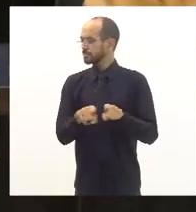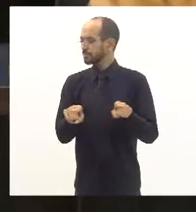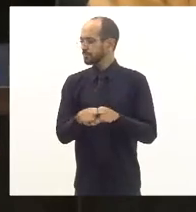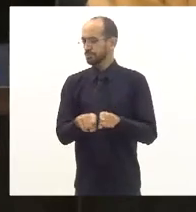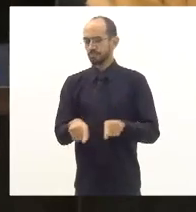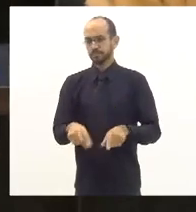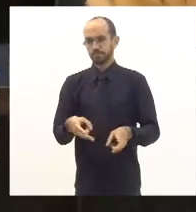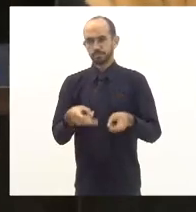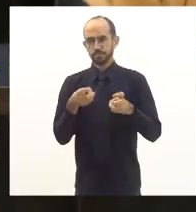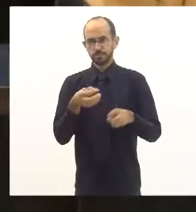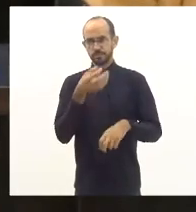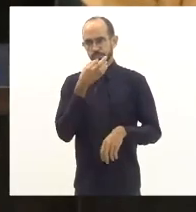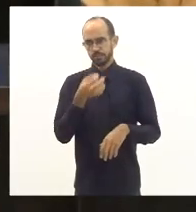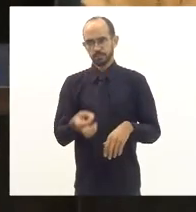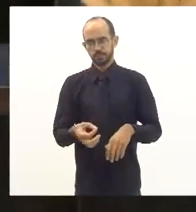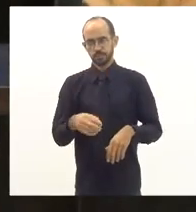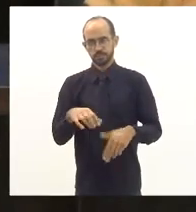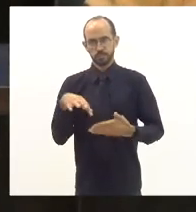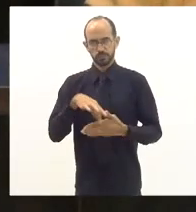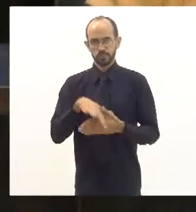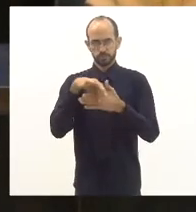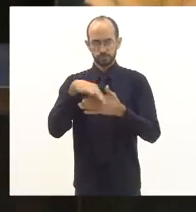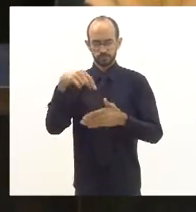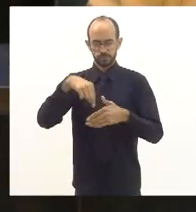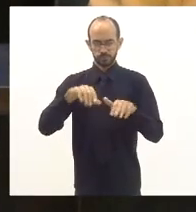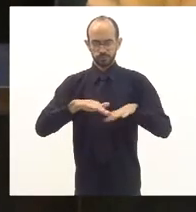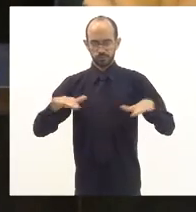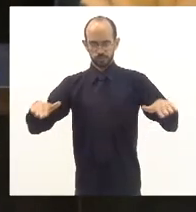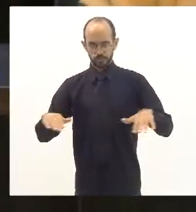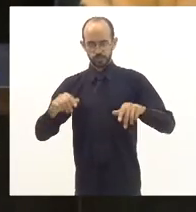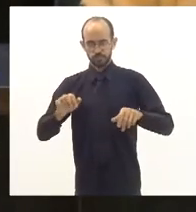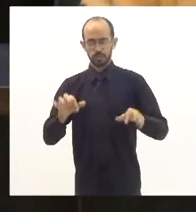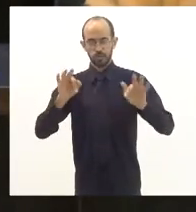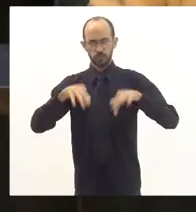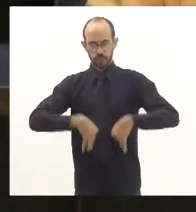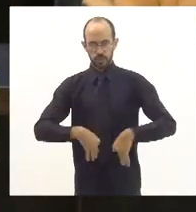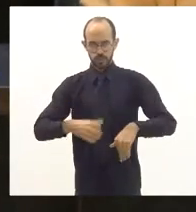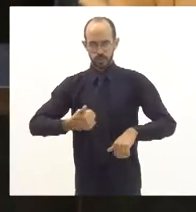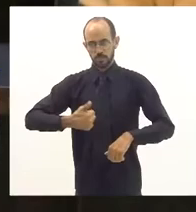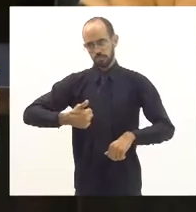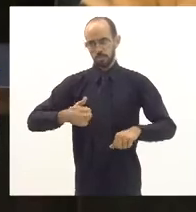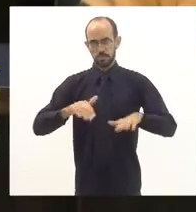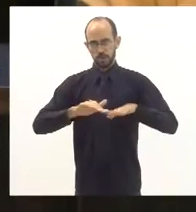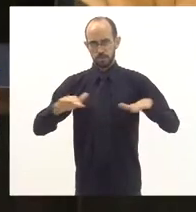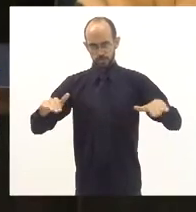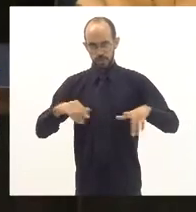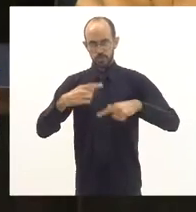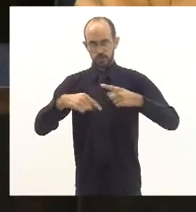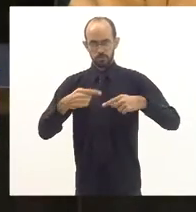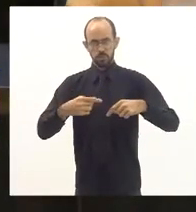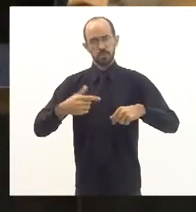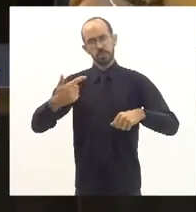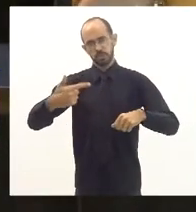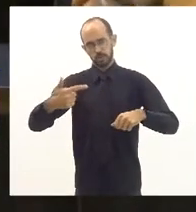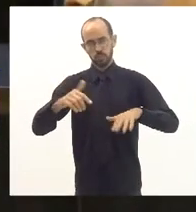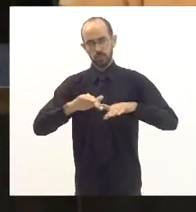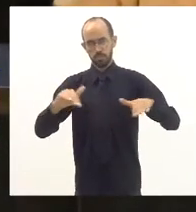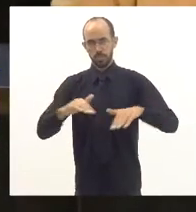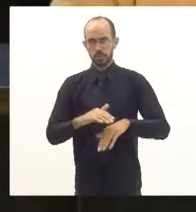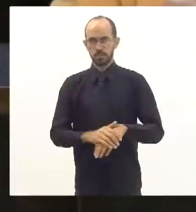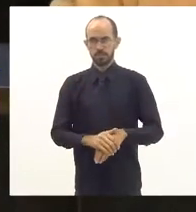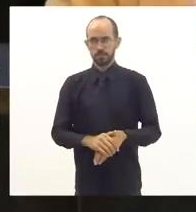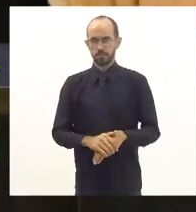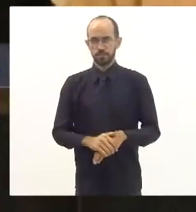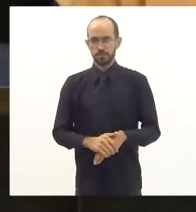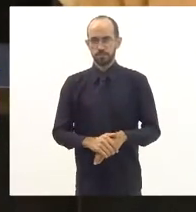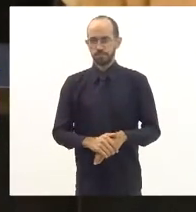as autoridades que estão nessa mesa para concluir essa primeira mesa e abrirmos a segunda. Então, começando